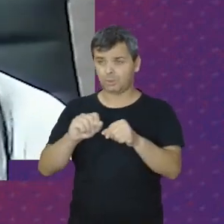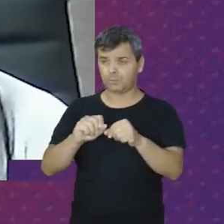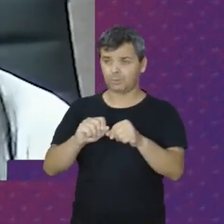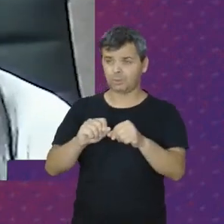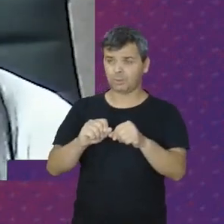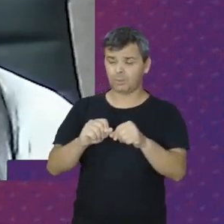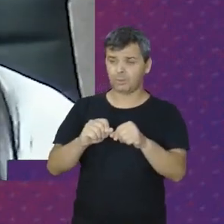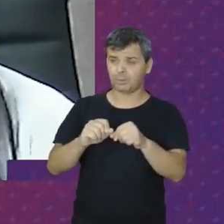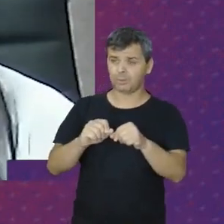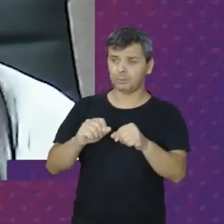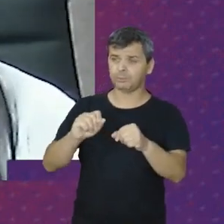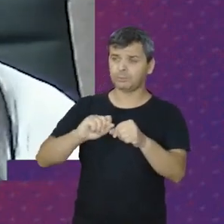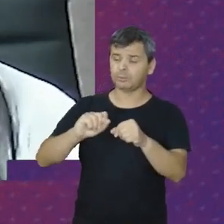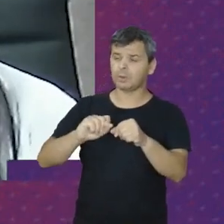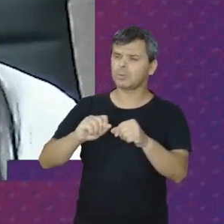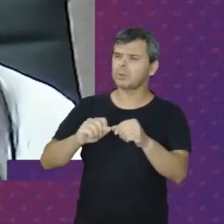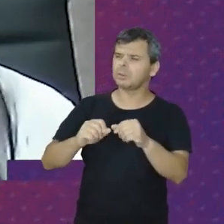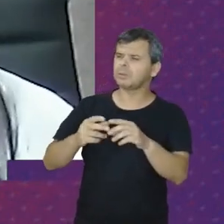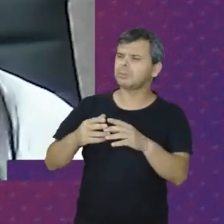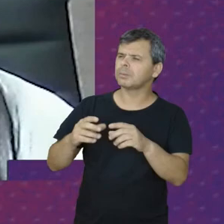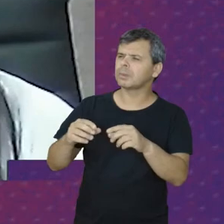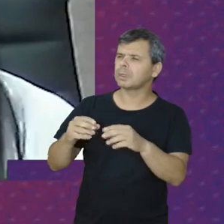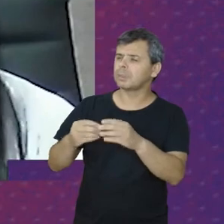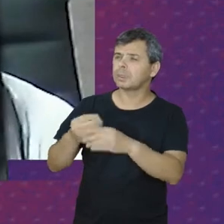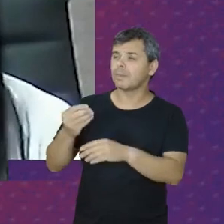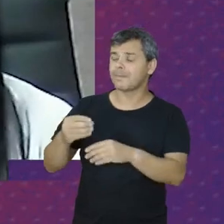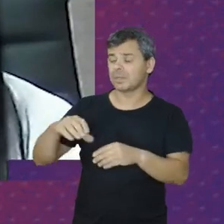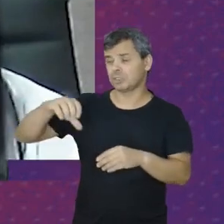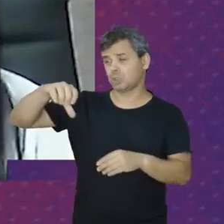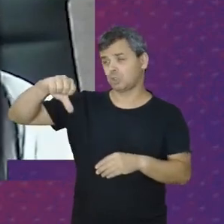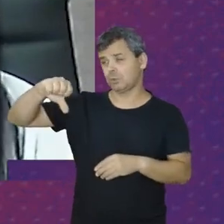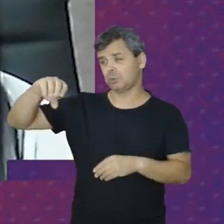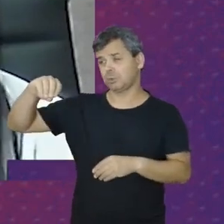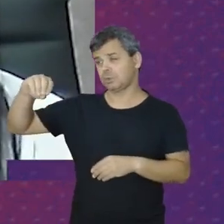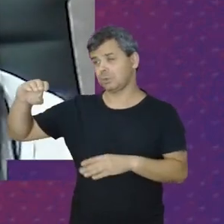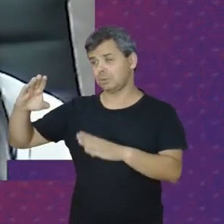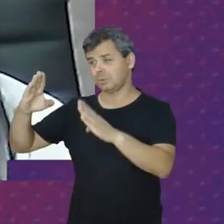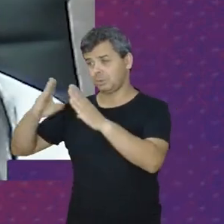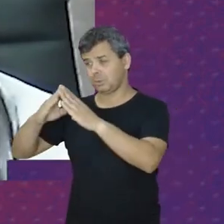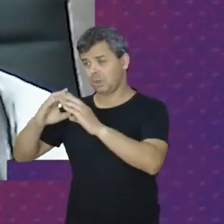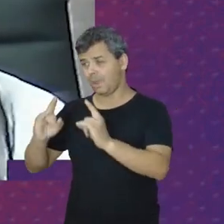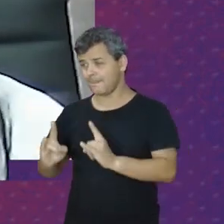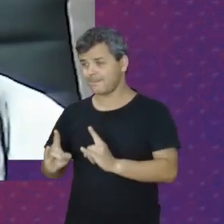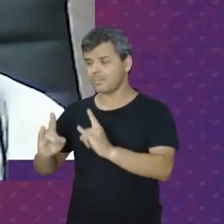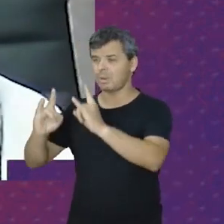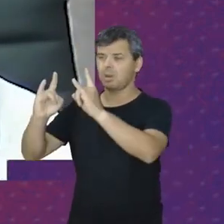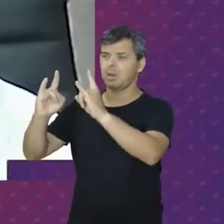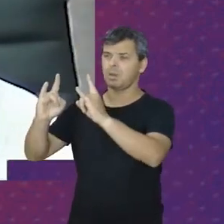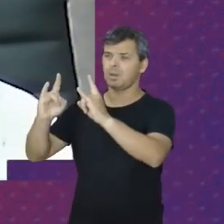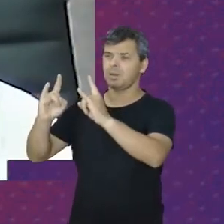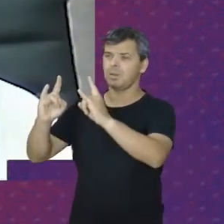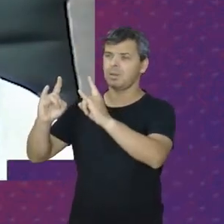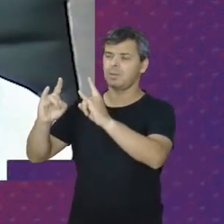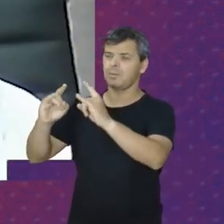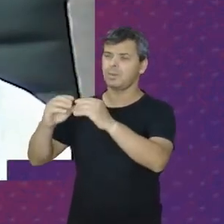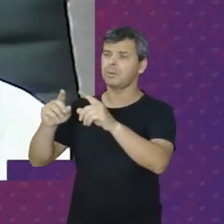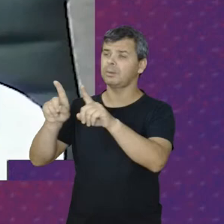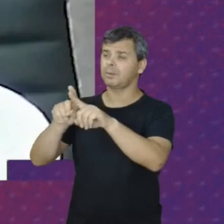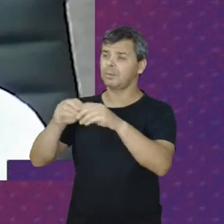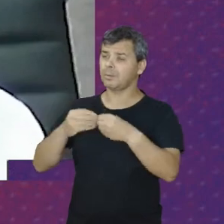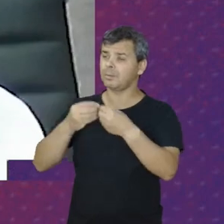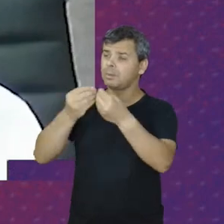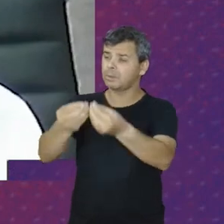programas de arrendamento residencial, com mais de 990 casas, apartamentos, que foram entregues também para